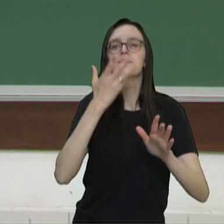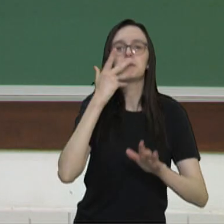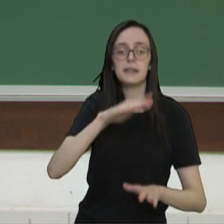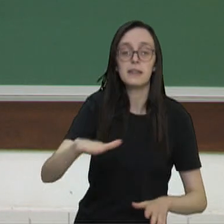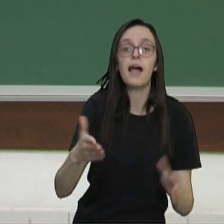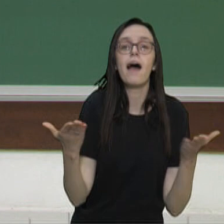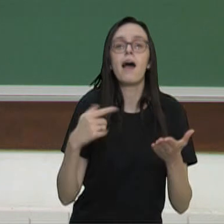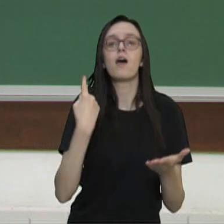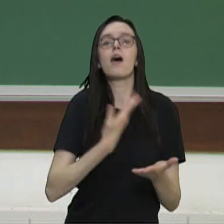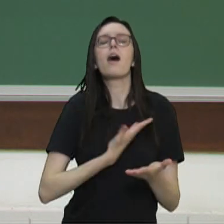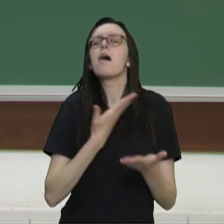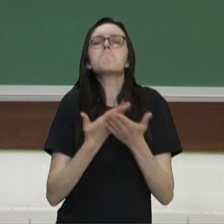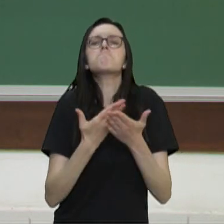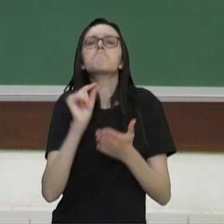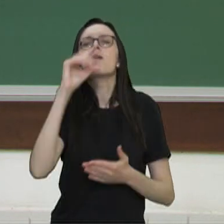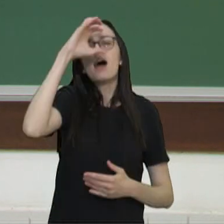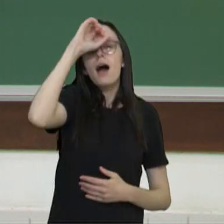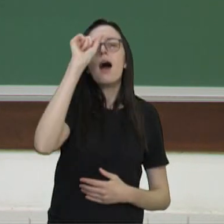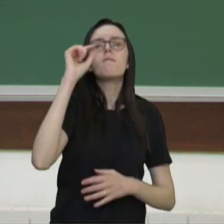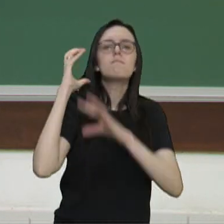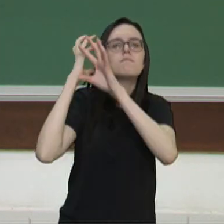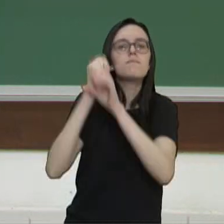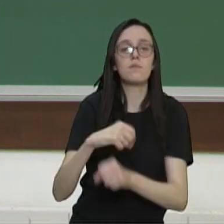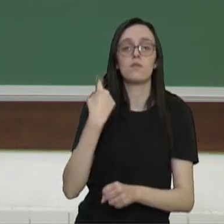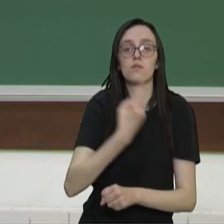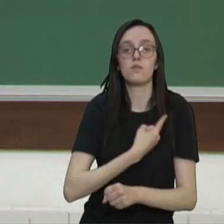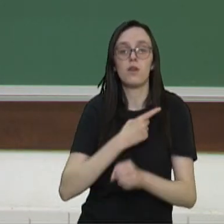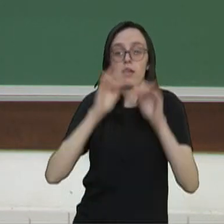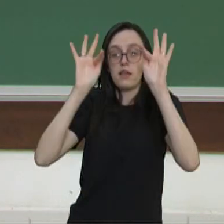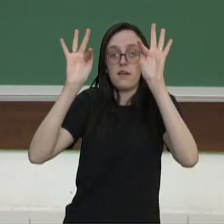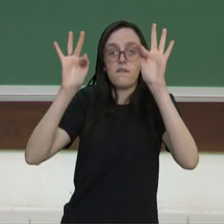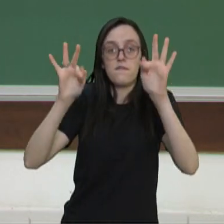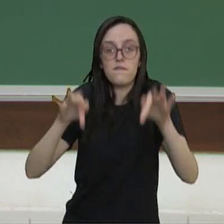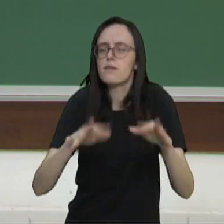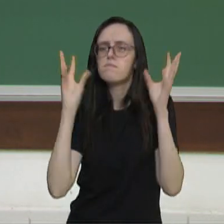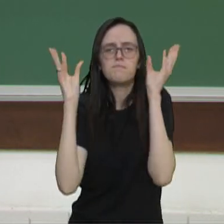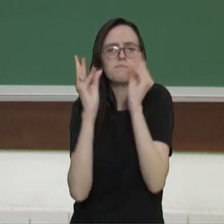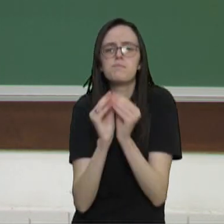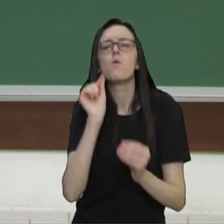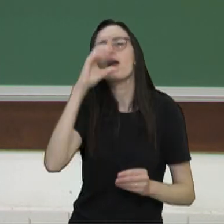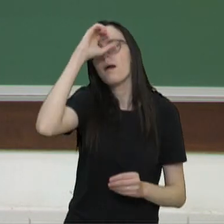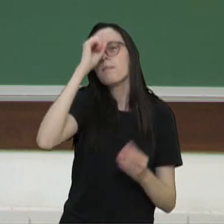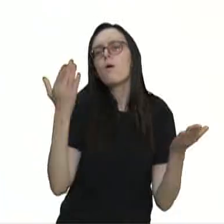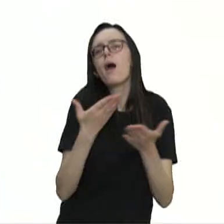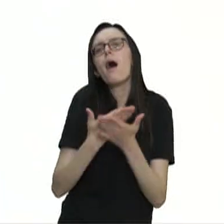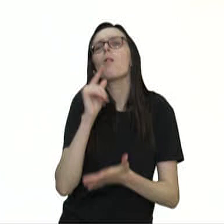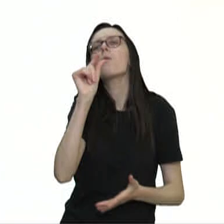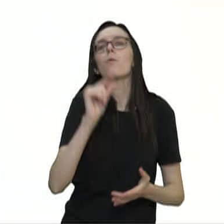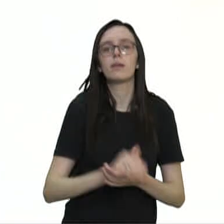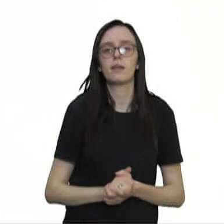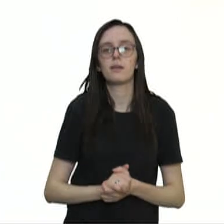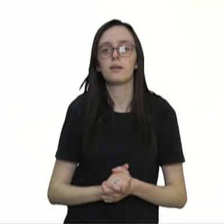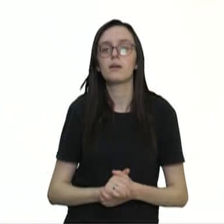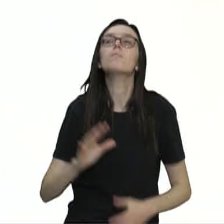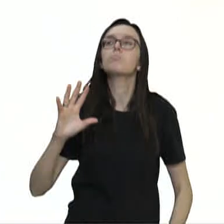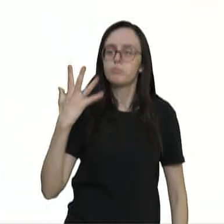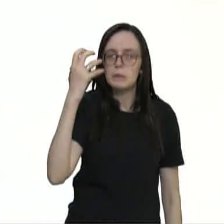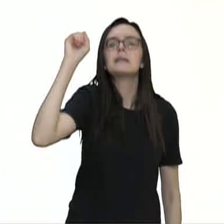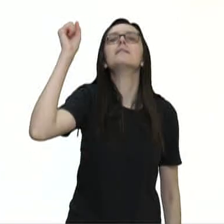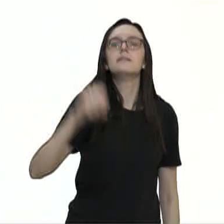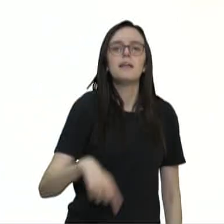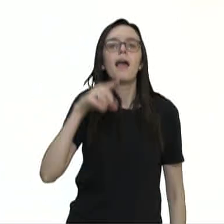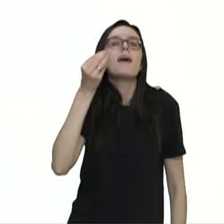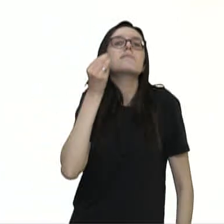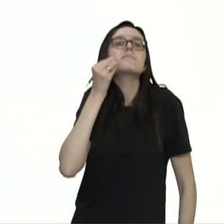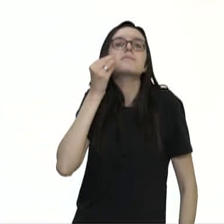na aula de hoje, então você aprendeu, para a gente fechar, de maneira bem resumida, o que você aprendeu na aula de hoje? Houve uma